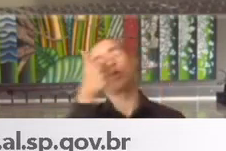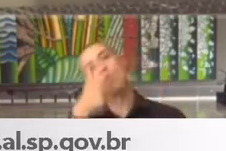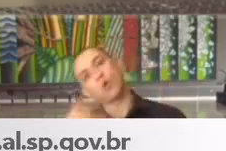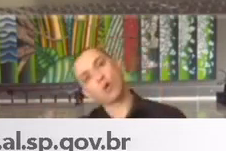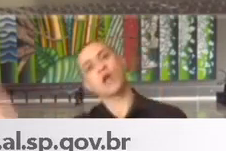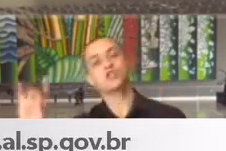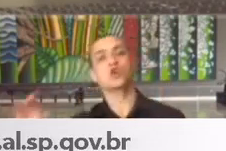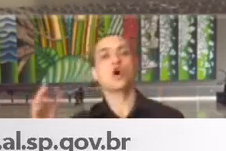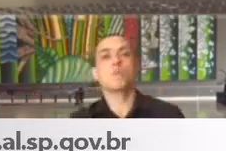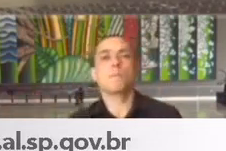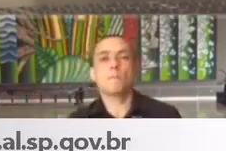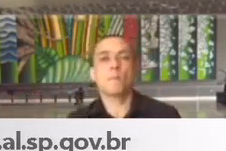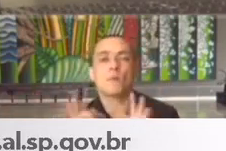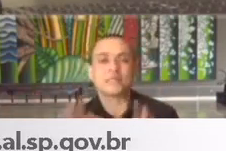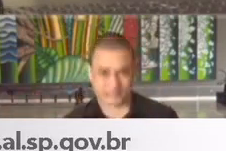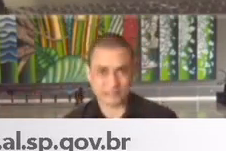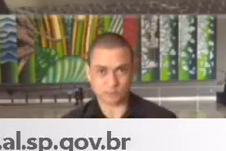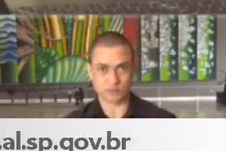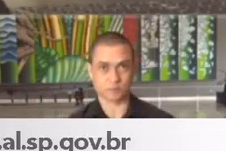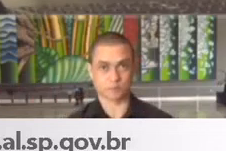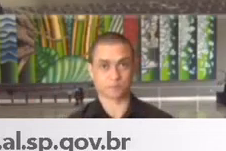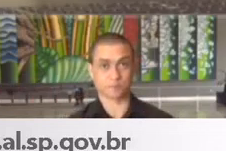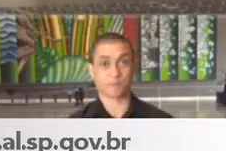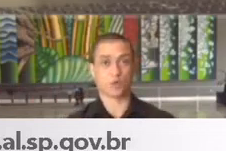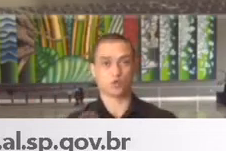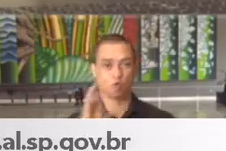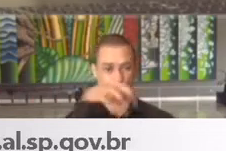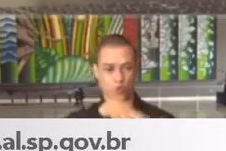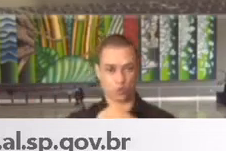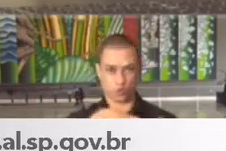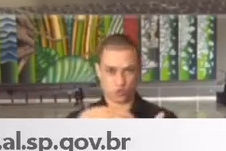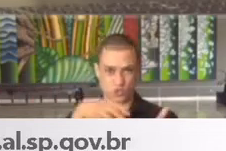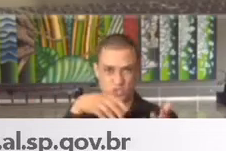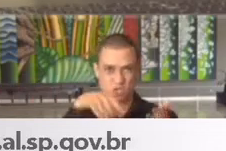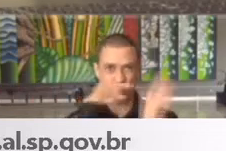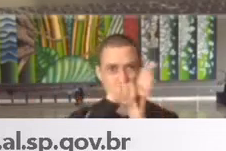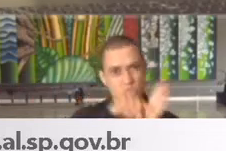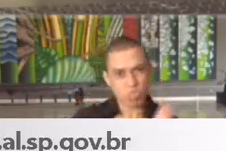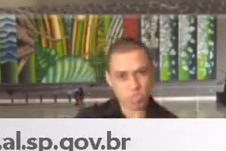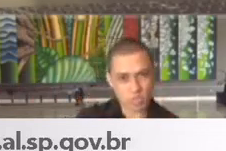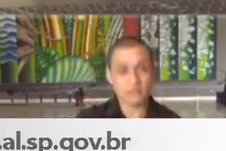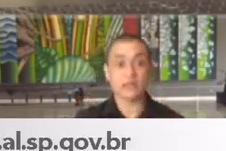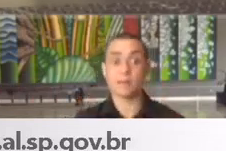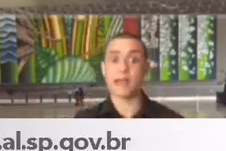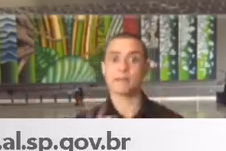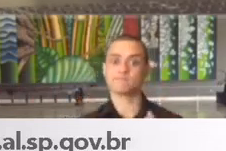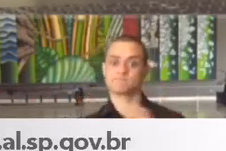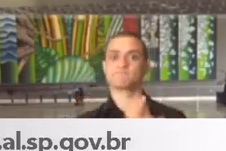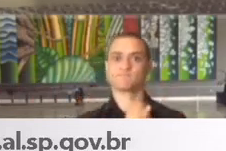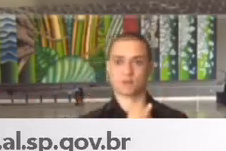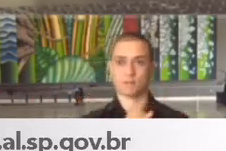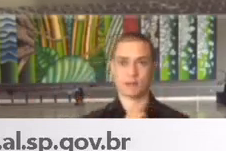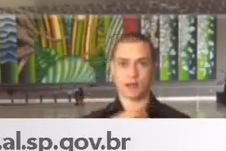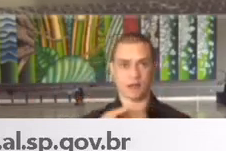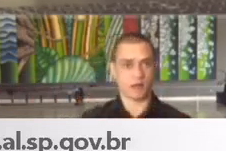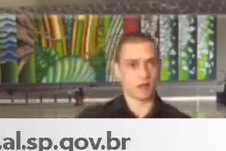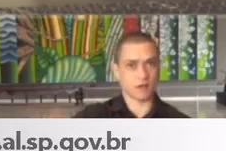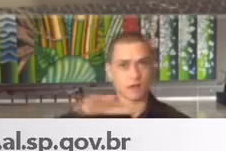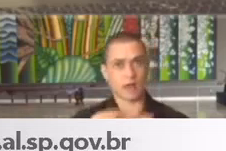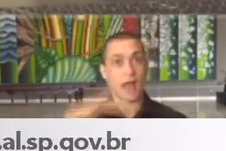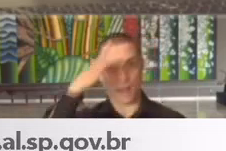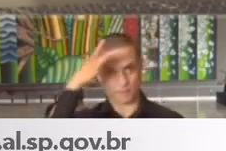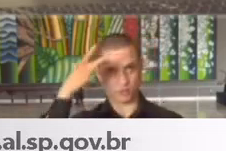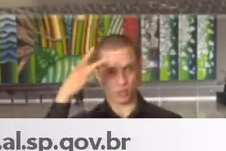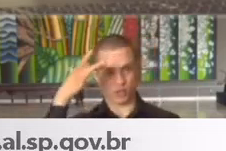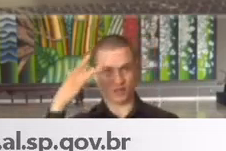esse atendimento. Os centros de triagem são centros para dar mais segurança e comodidade para os pacientes